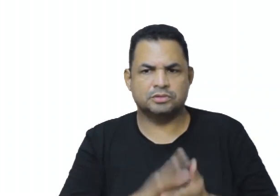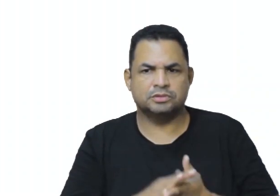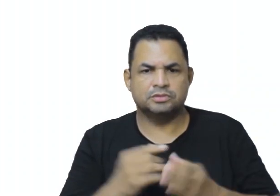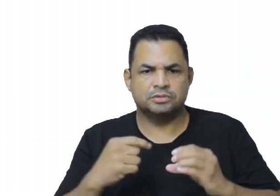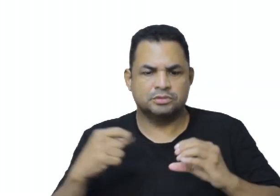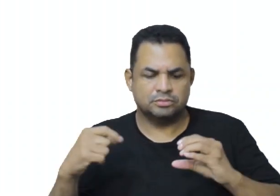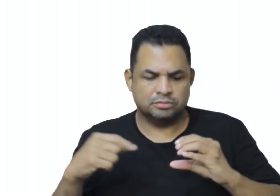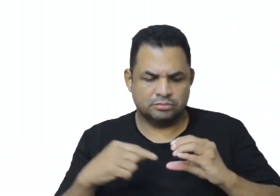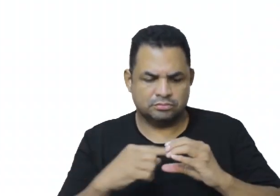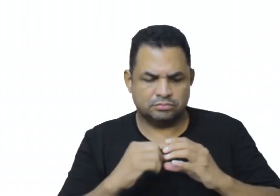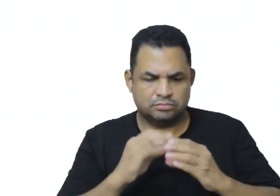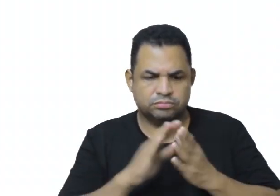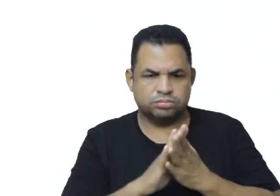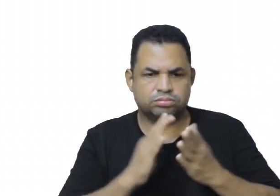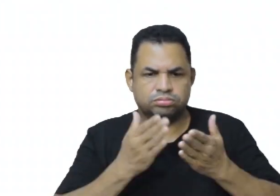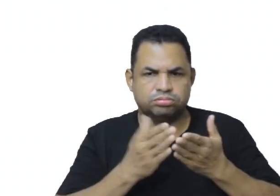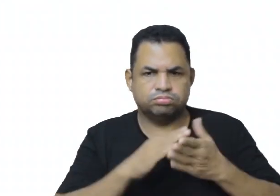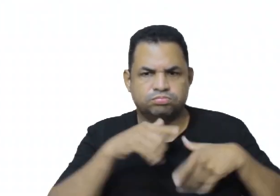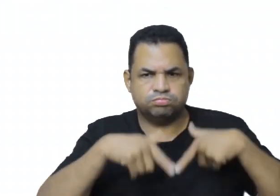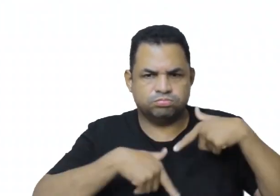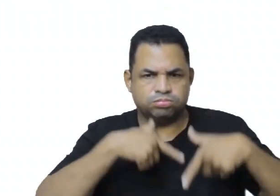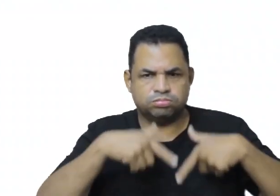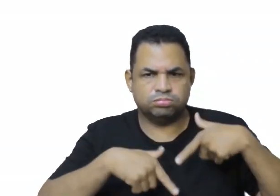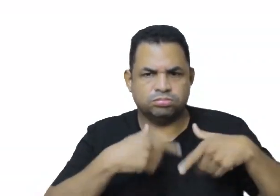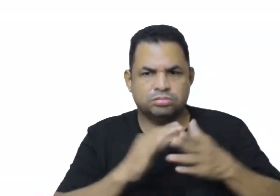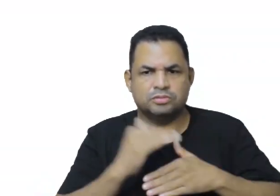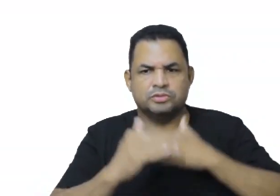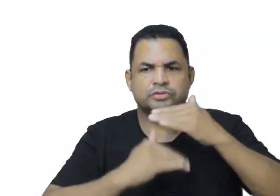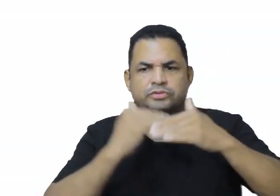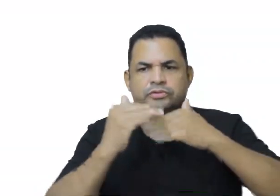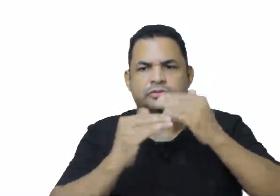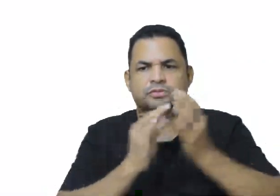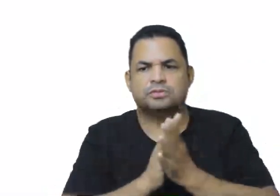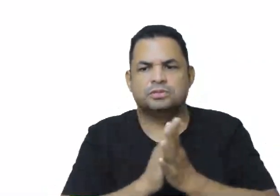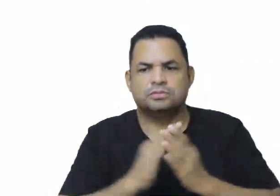reprodução associando ao seu desenvolvimento embrionário.